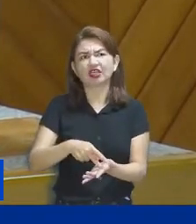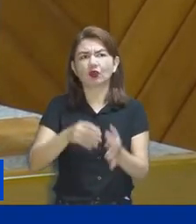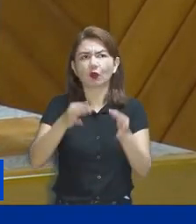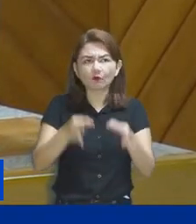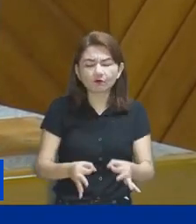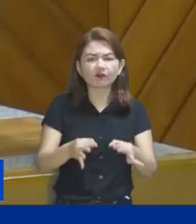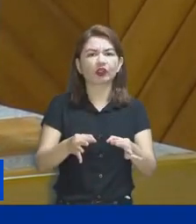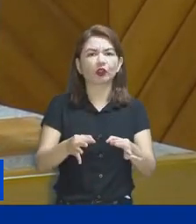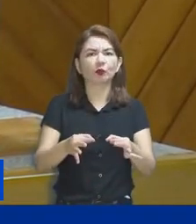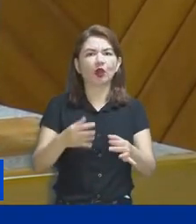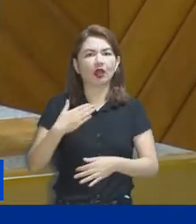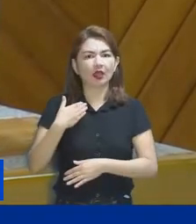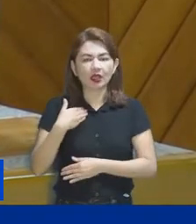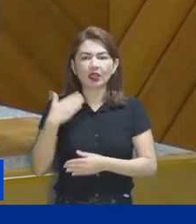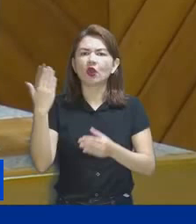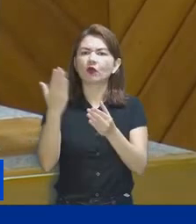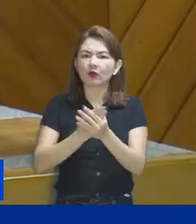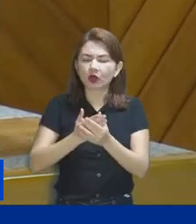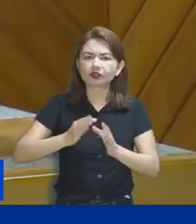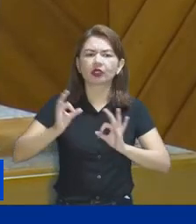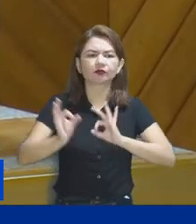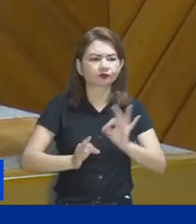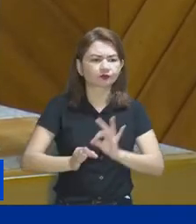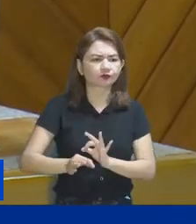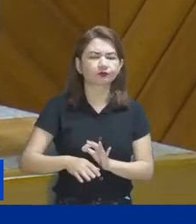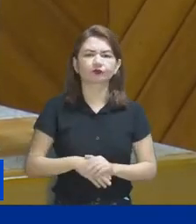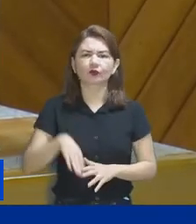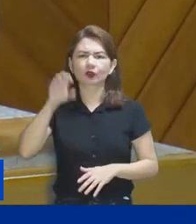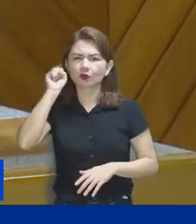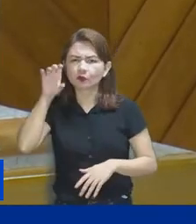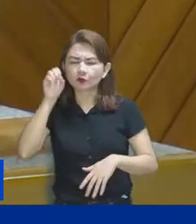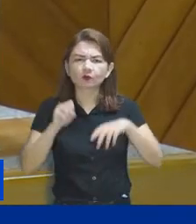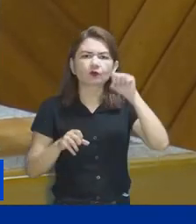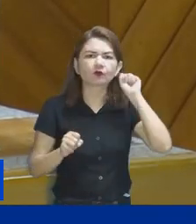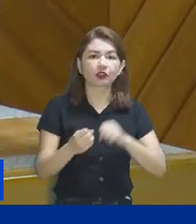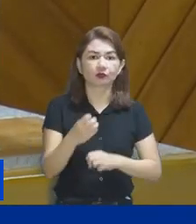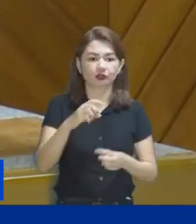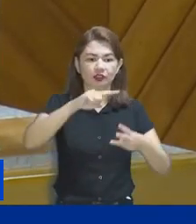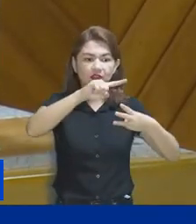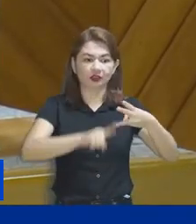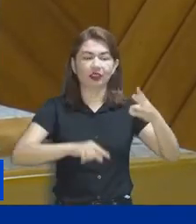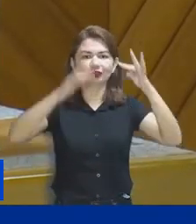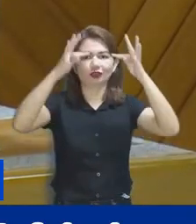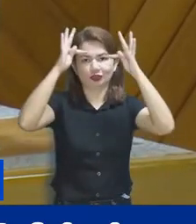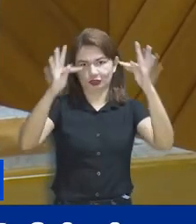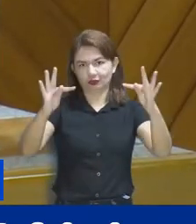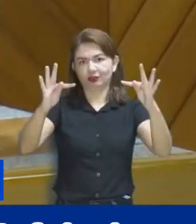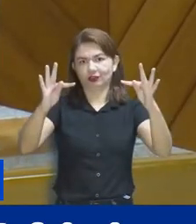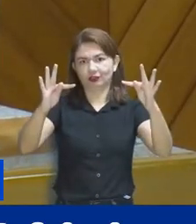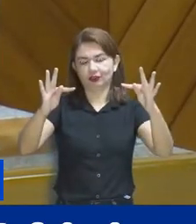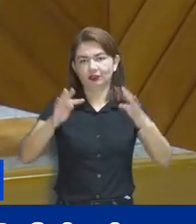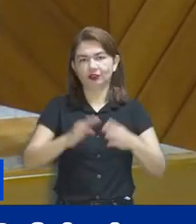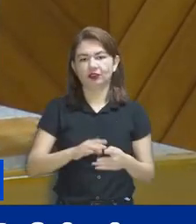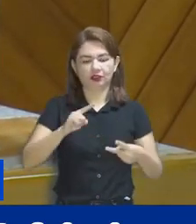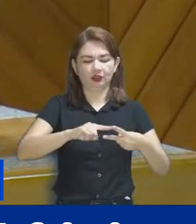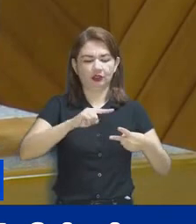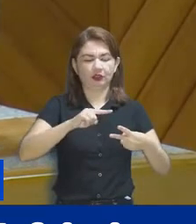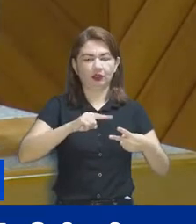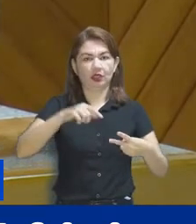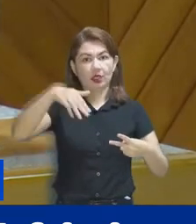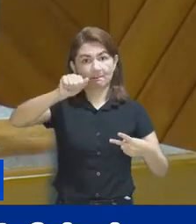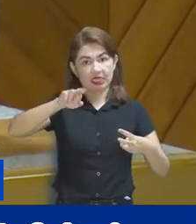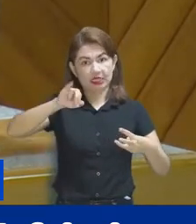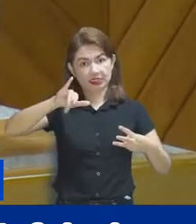instruí o processo, nós ouvimos 3 testemunhas. Ouvimos a Maria,